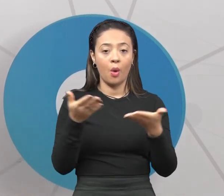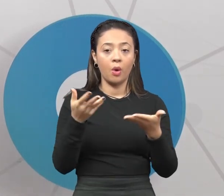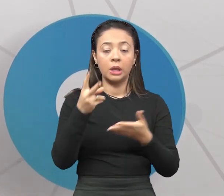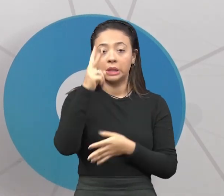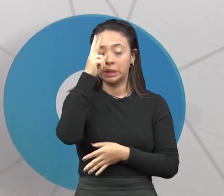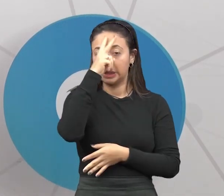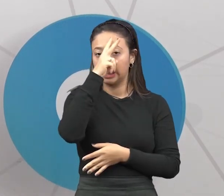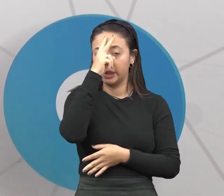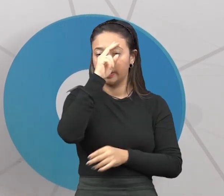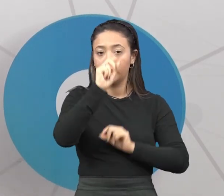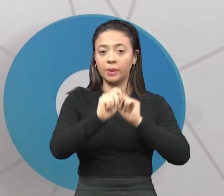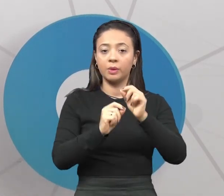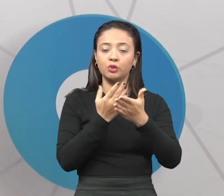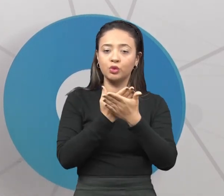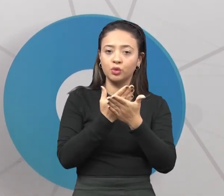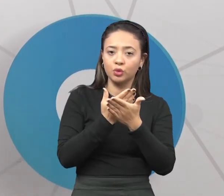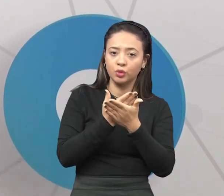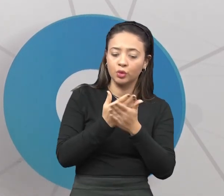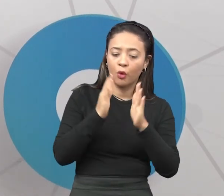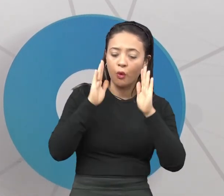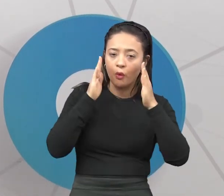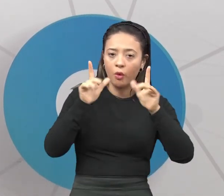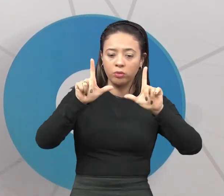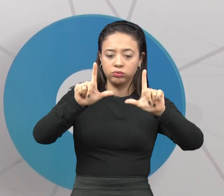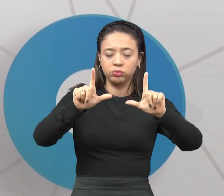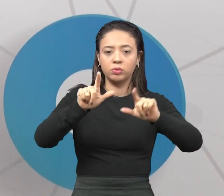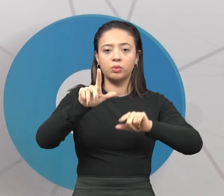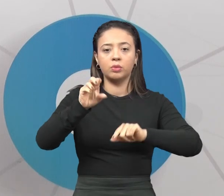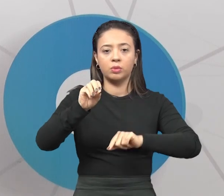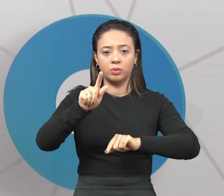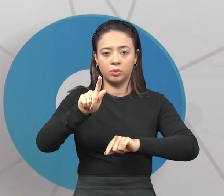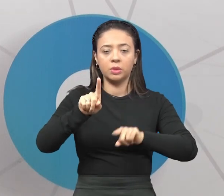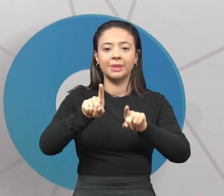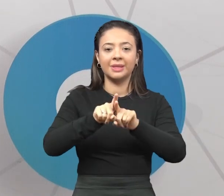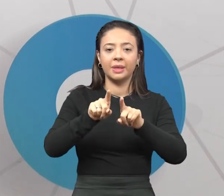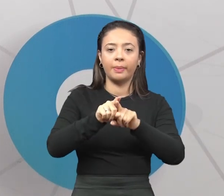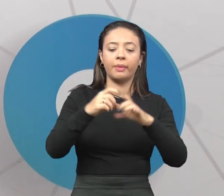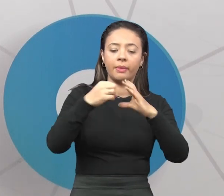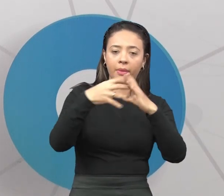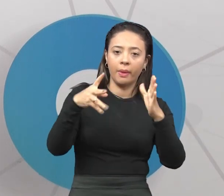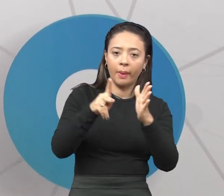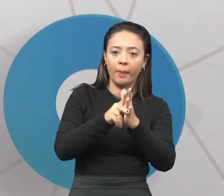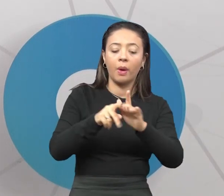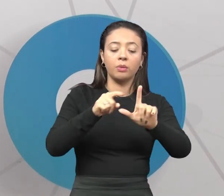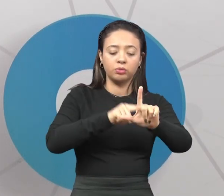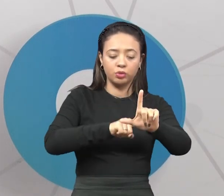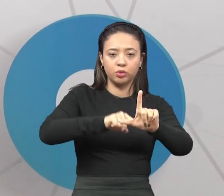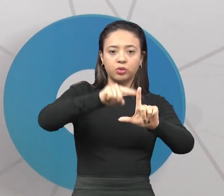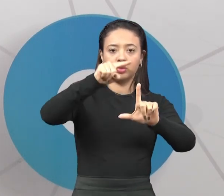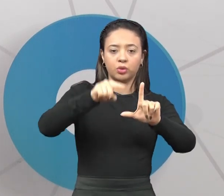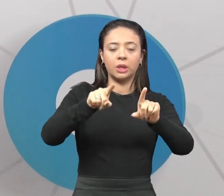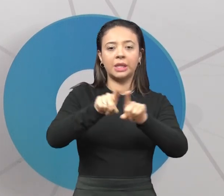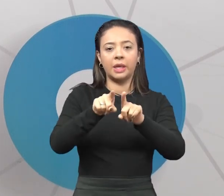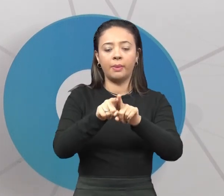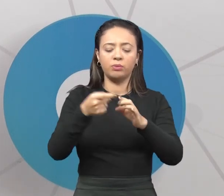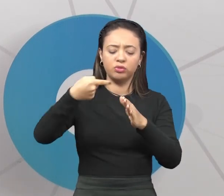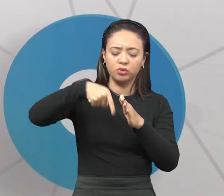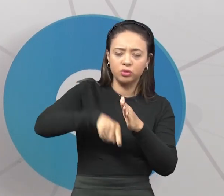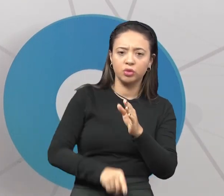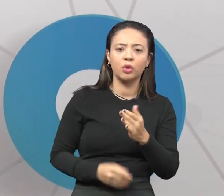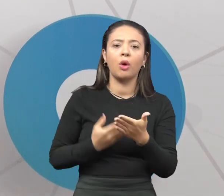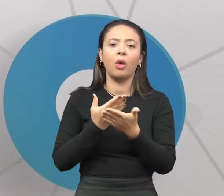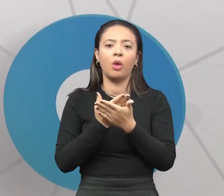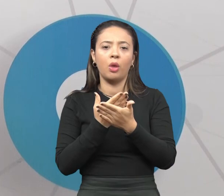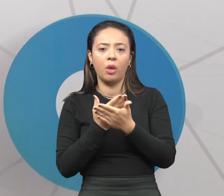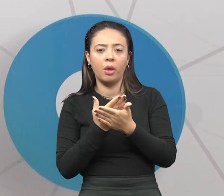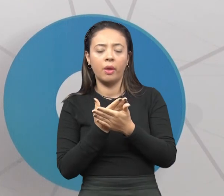os estudos sobre as funções logarítmicas e sua representação gráfica, além de nos aprofundarmos no assunto através de um estudo de